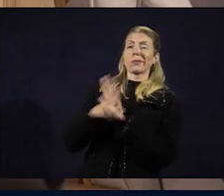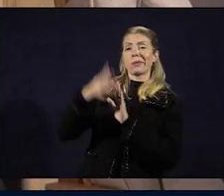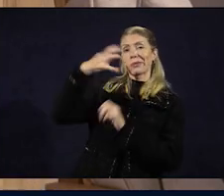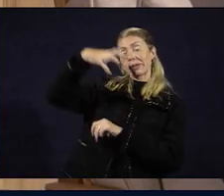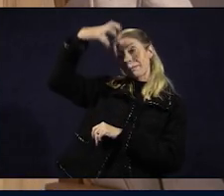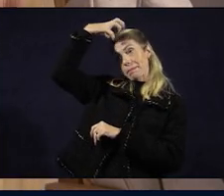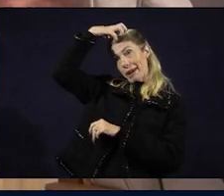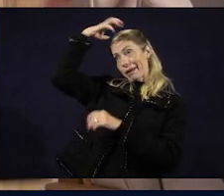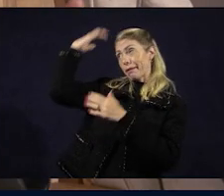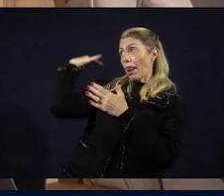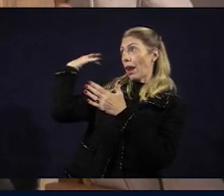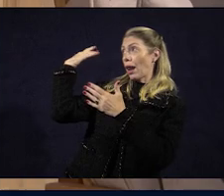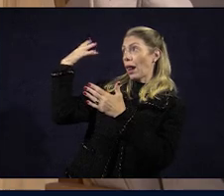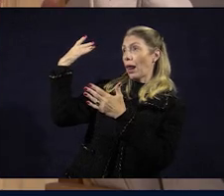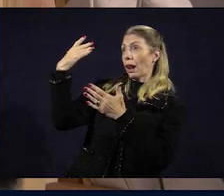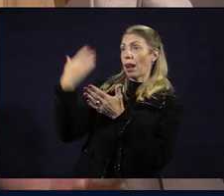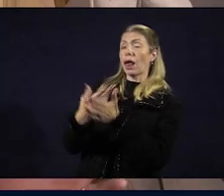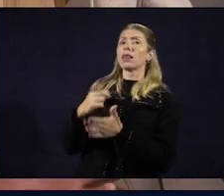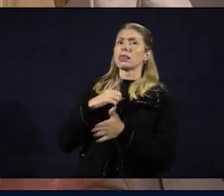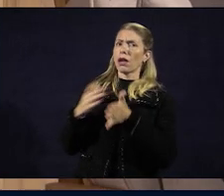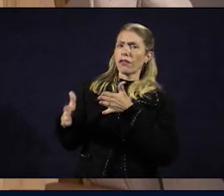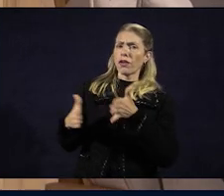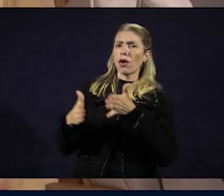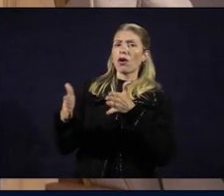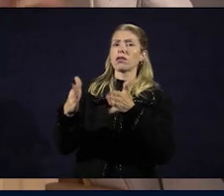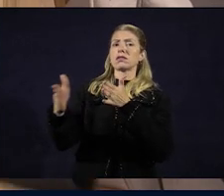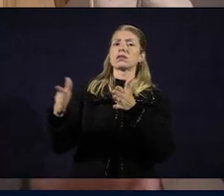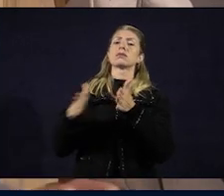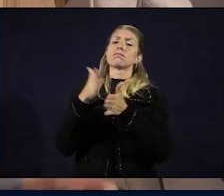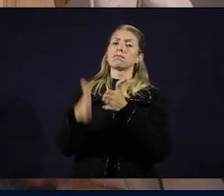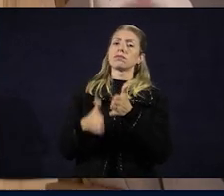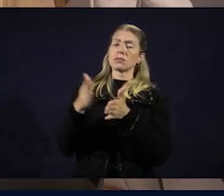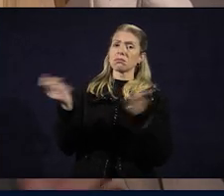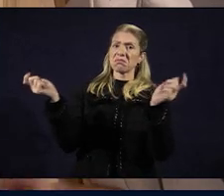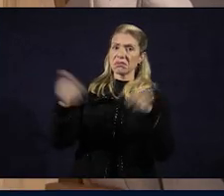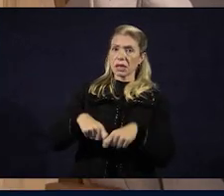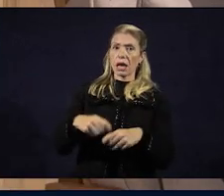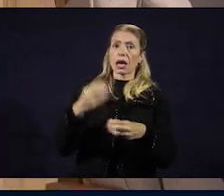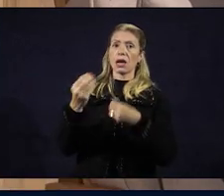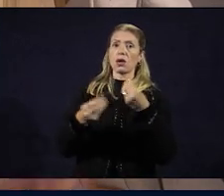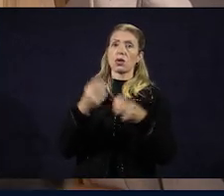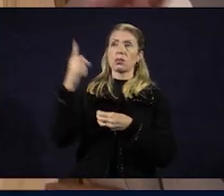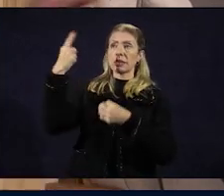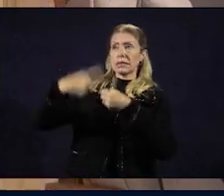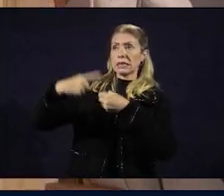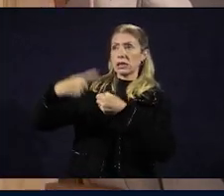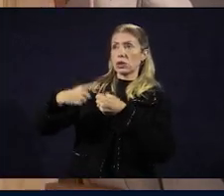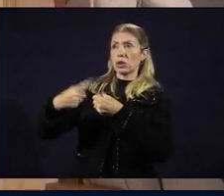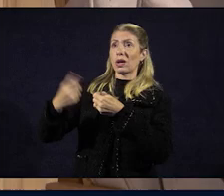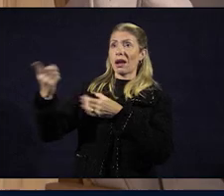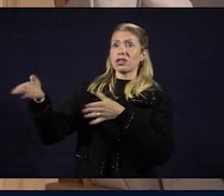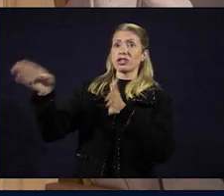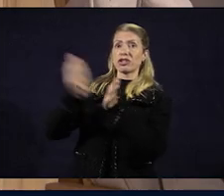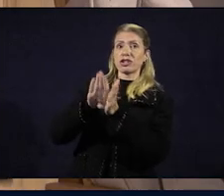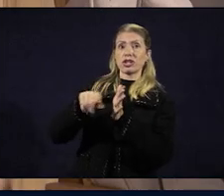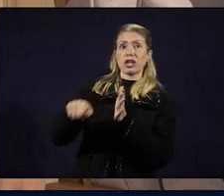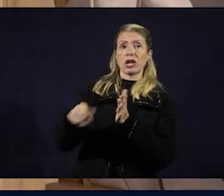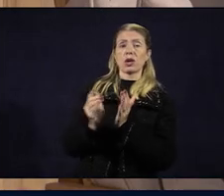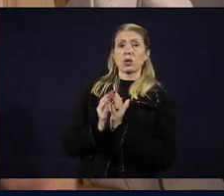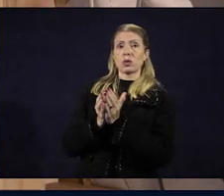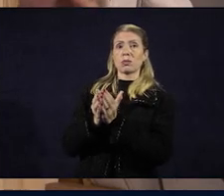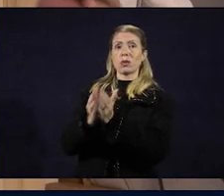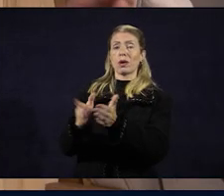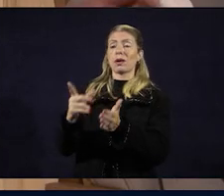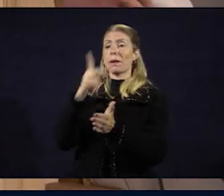nós temos hoje ferrovias de ponta, com capacidade de operação, com velocidade no interior do país, mas quando chega próximo do porto, a gente